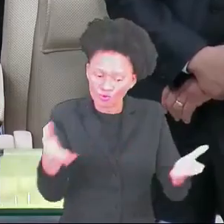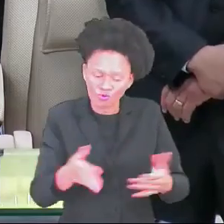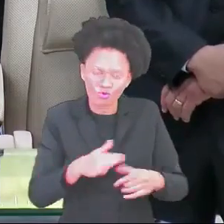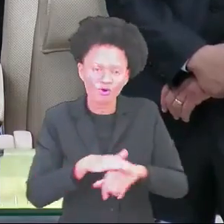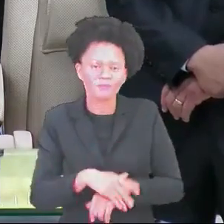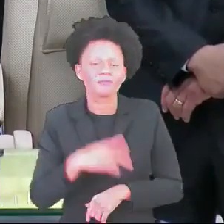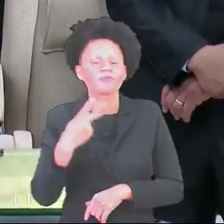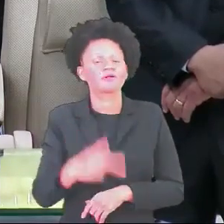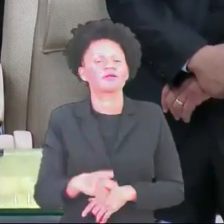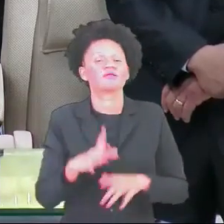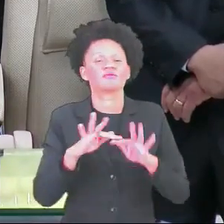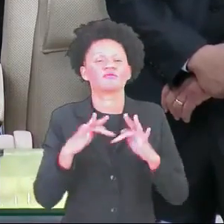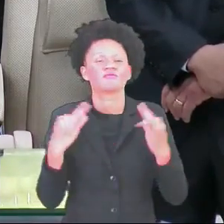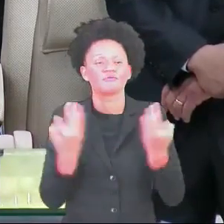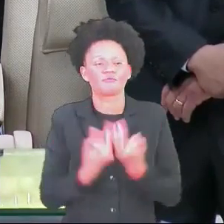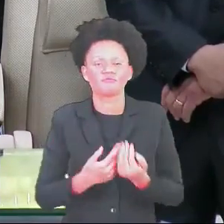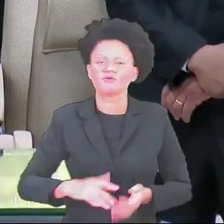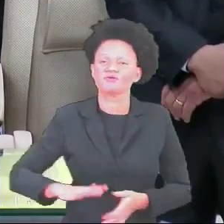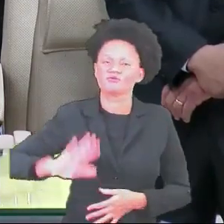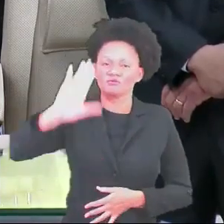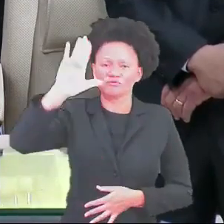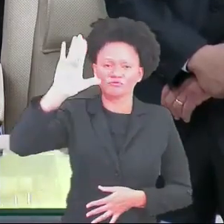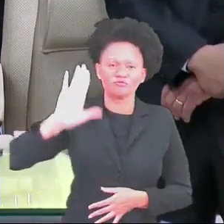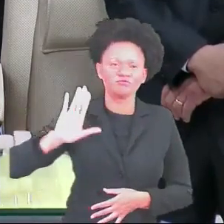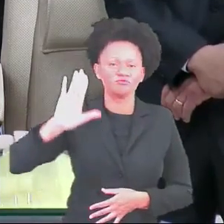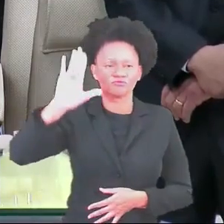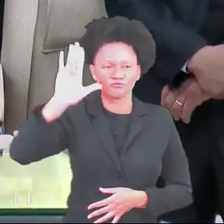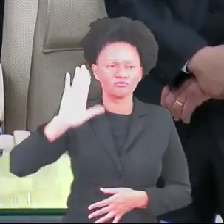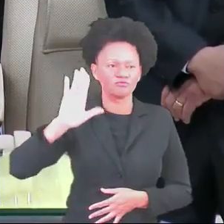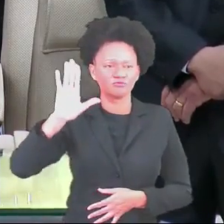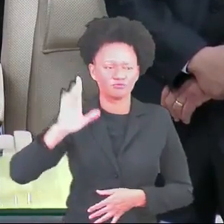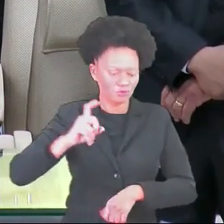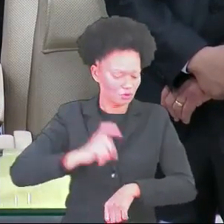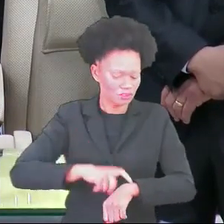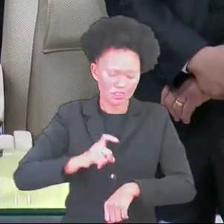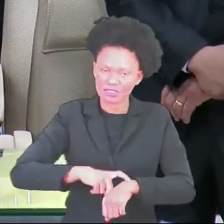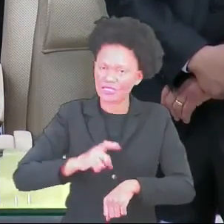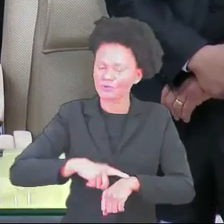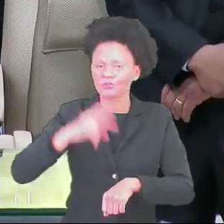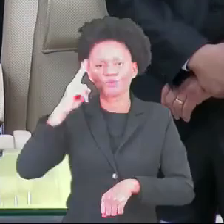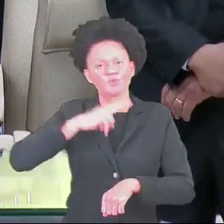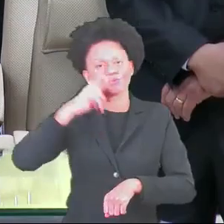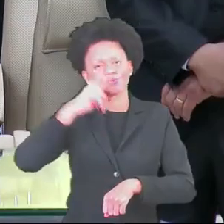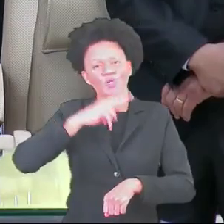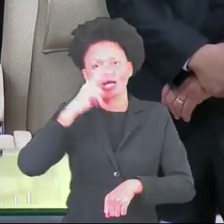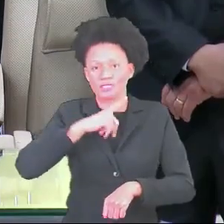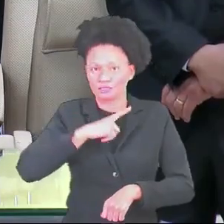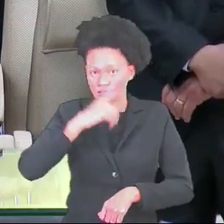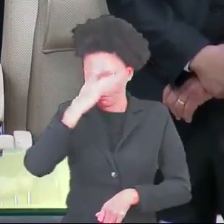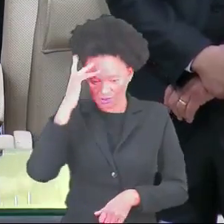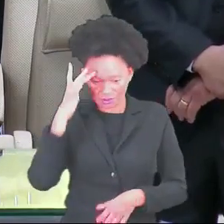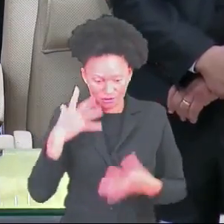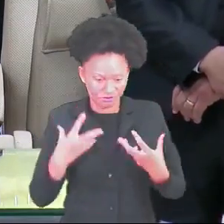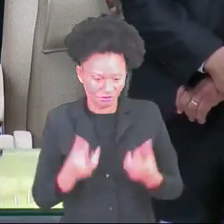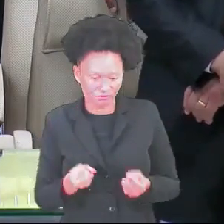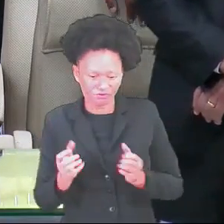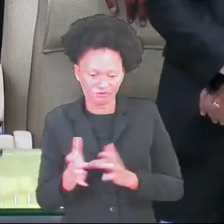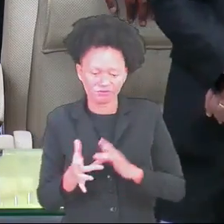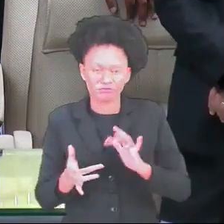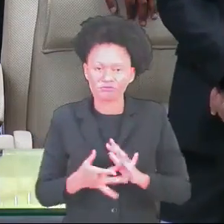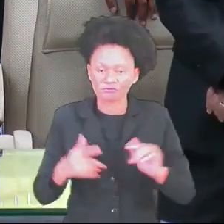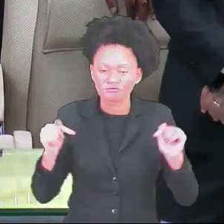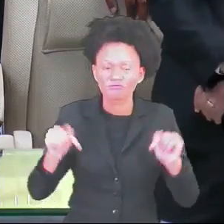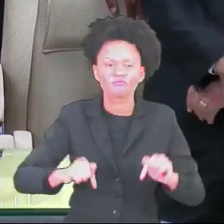pela sua casa. Levante a sua mão bem rápido, porque não podemos perder tempo. Tem alguém nessa noite para Jesus